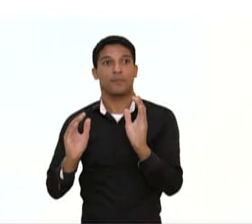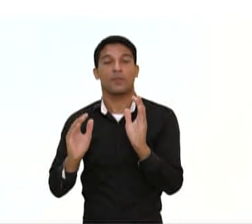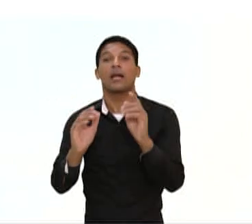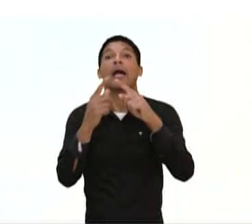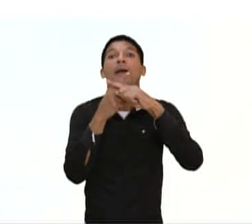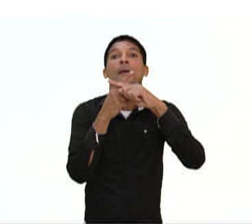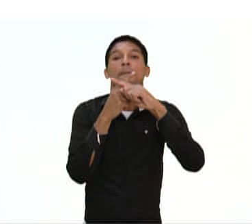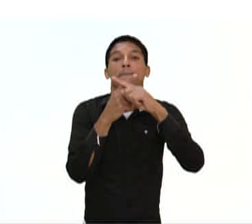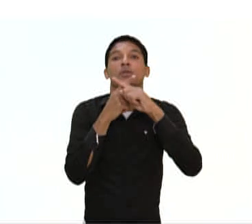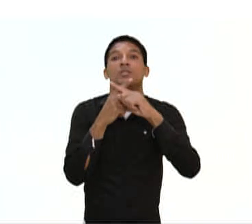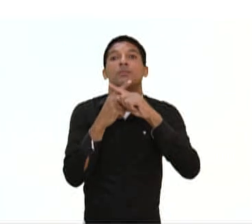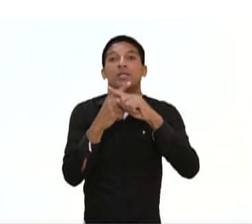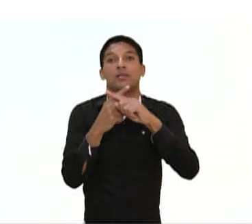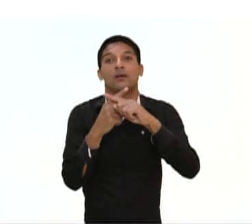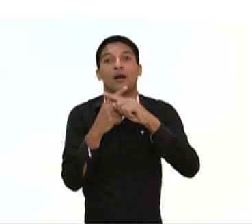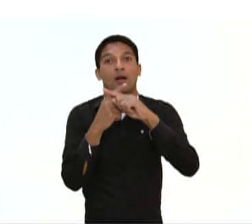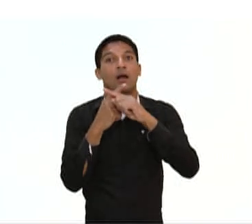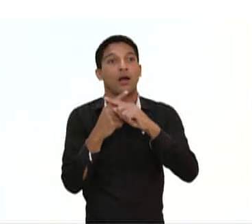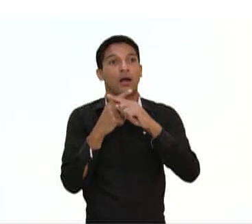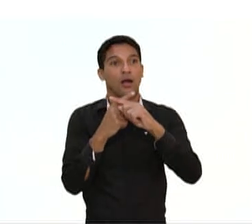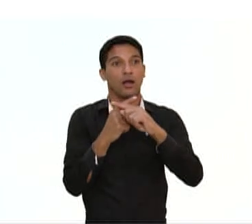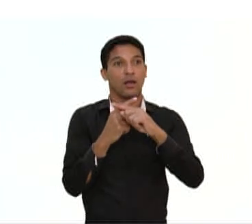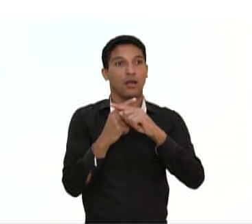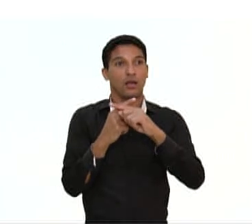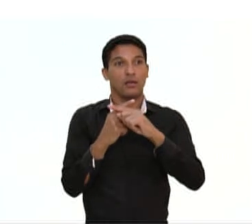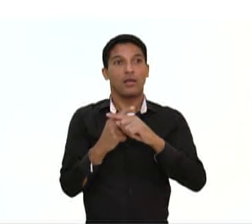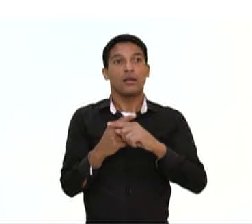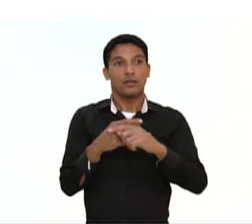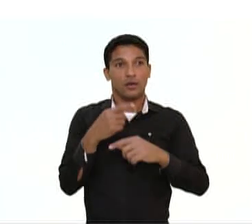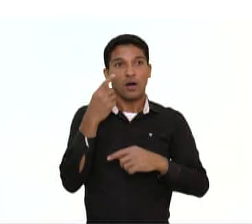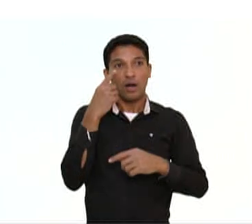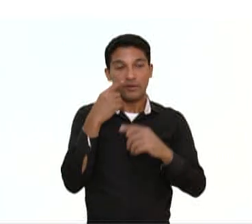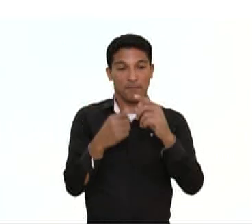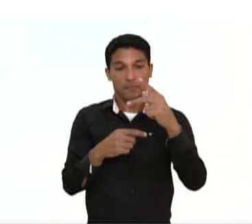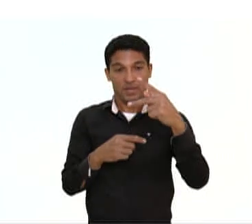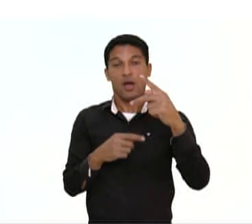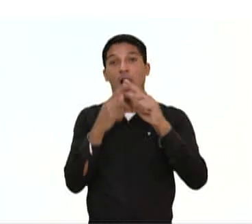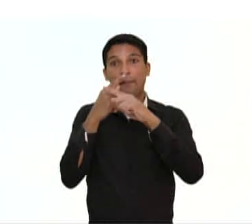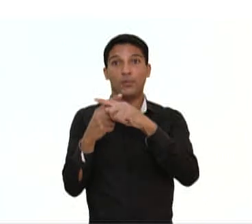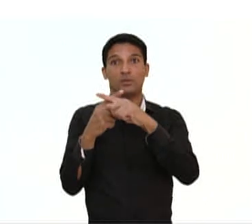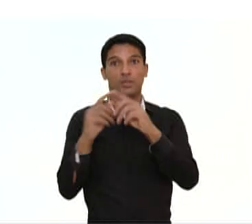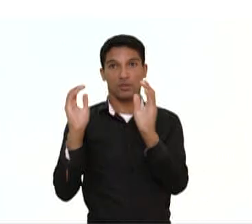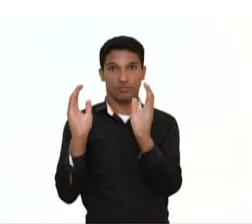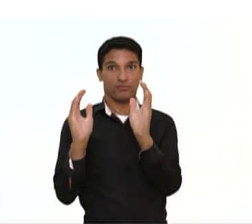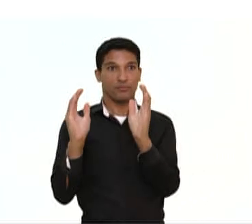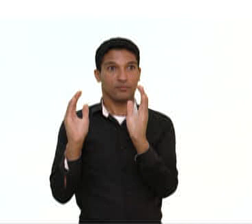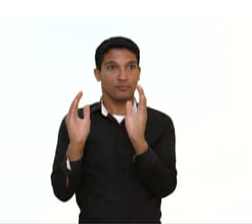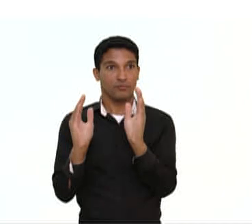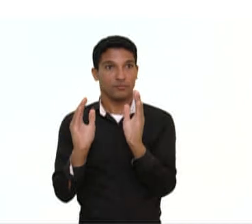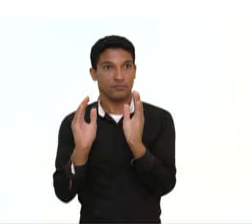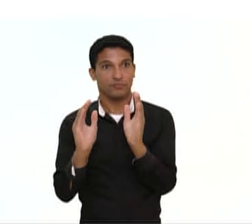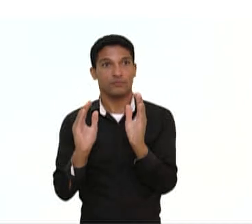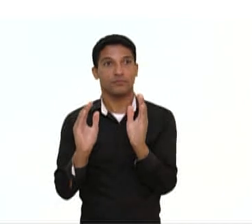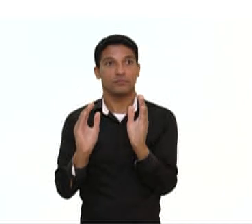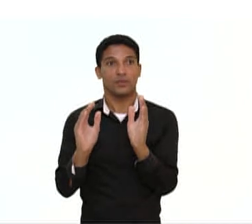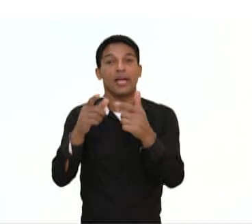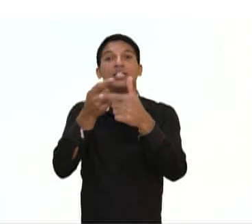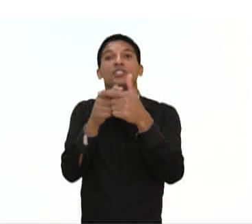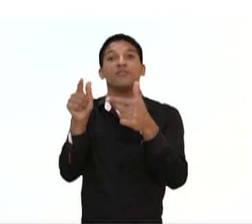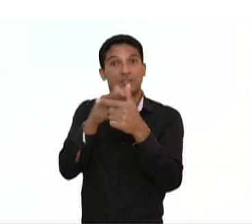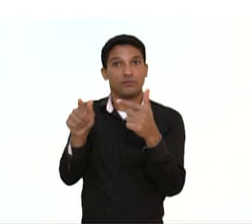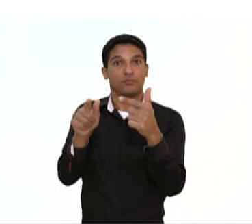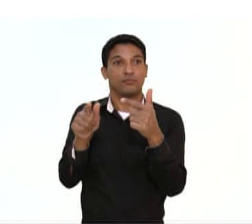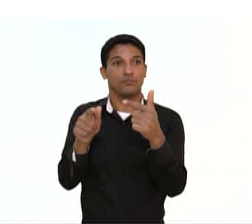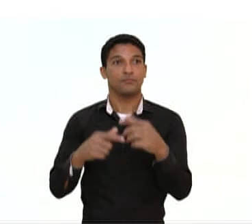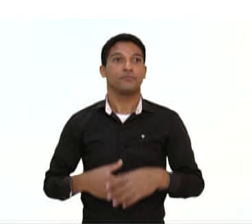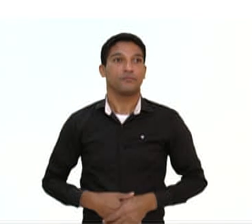multiplica pelo fatorial de P, certo? Então, é o arranjo, só que multiplicado pelo fatorial de P aqui no denominador, ou seja, dividido, né, pelo fatorial de